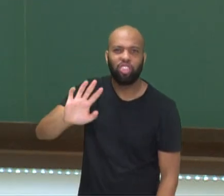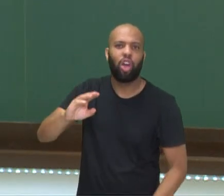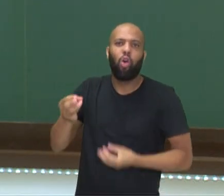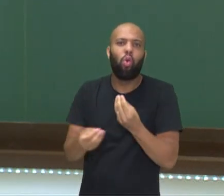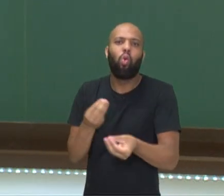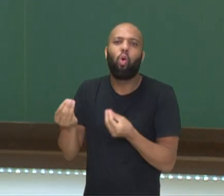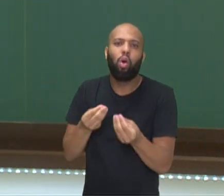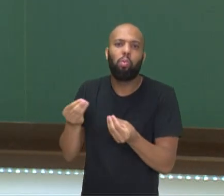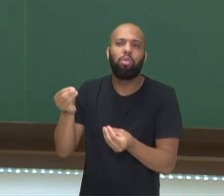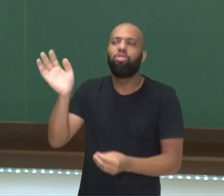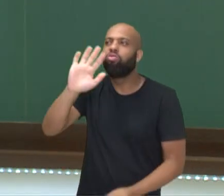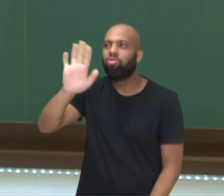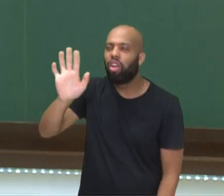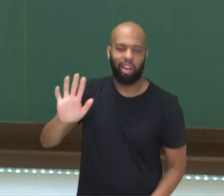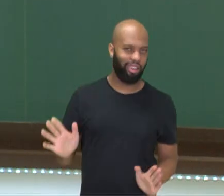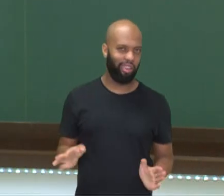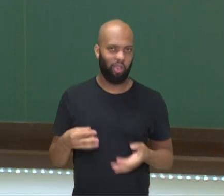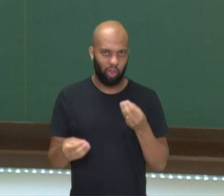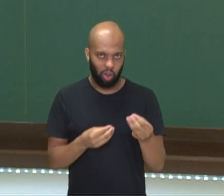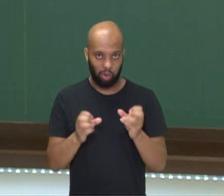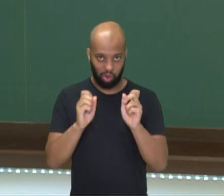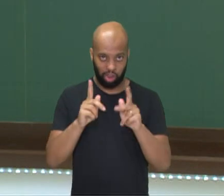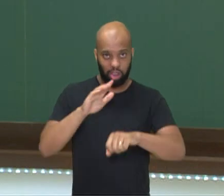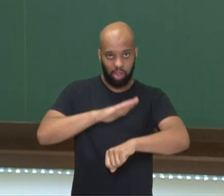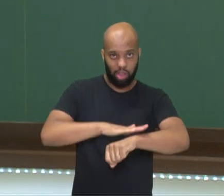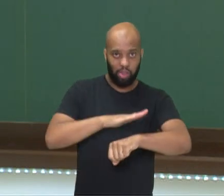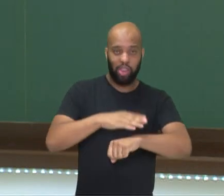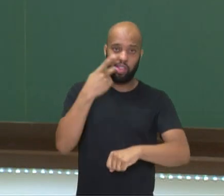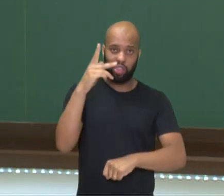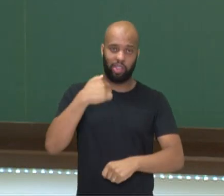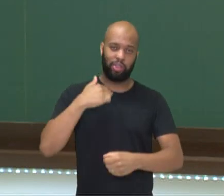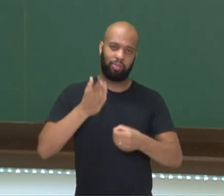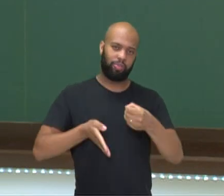das despedidas, tá certo? Um ratito.